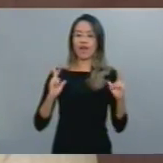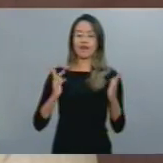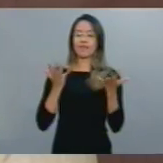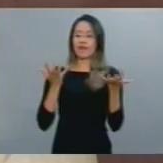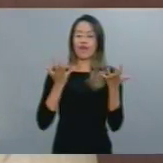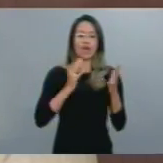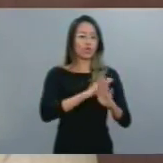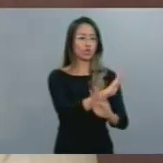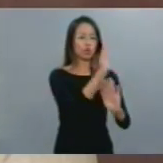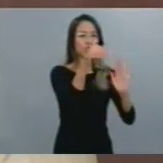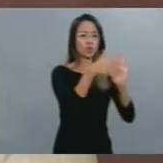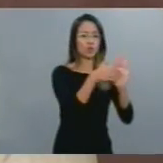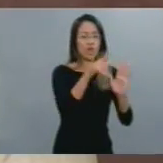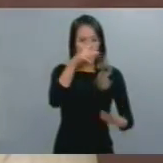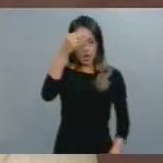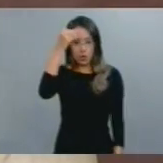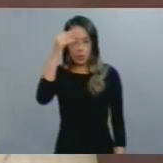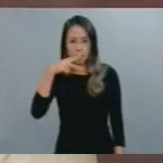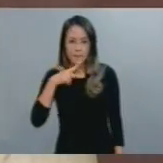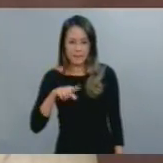não. Óbvio que não.